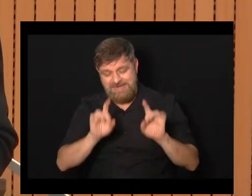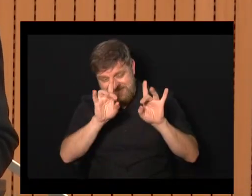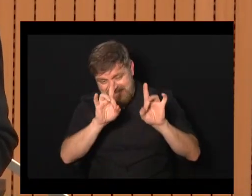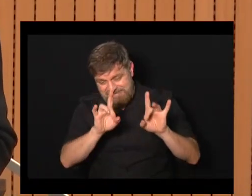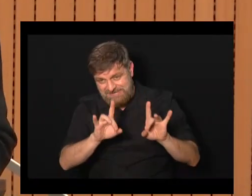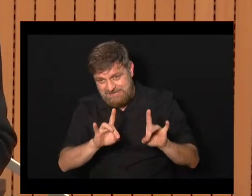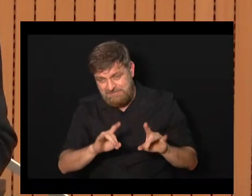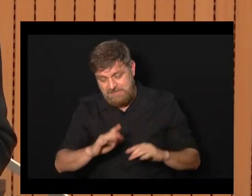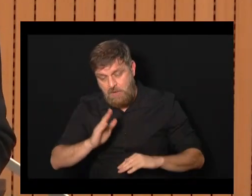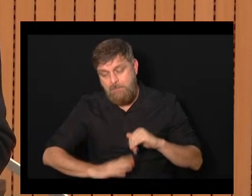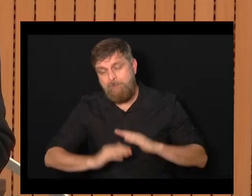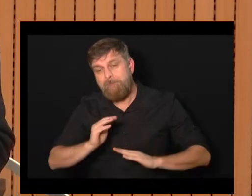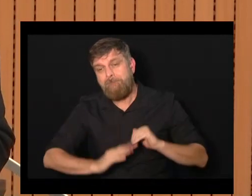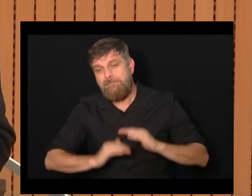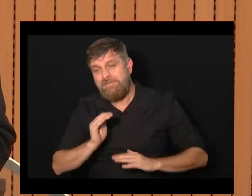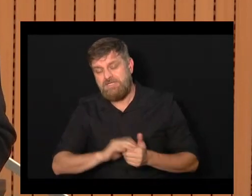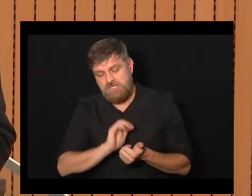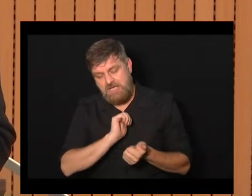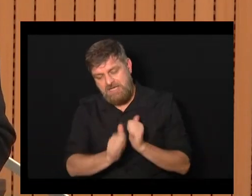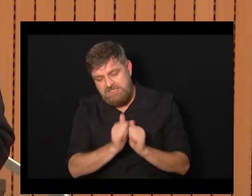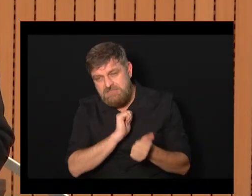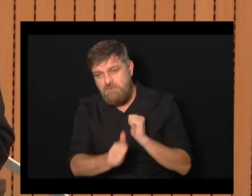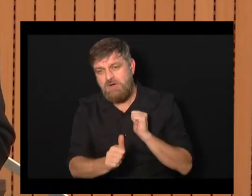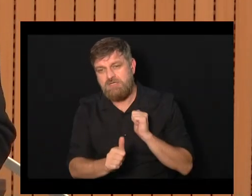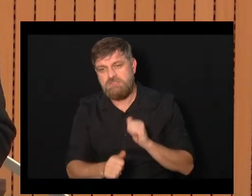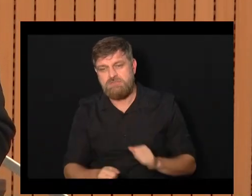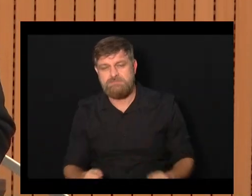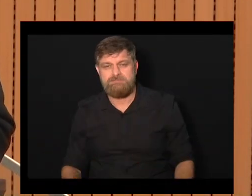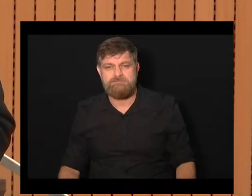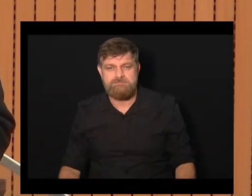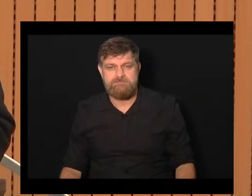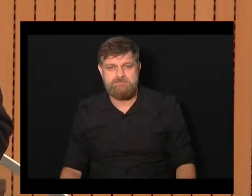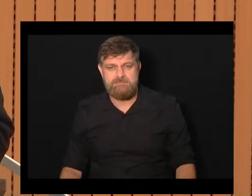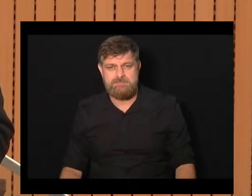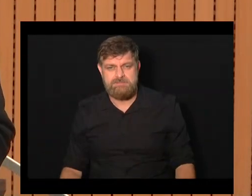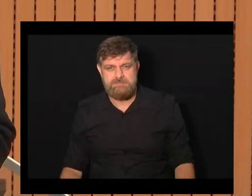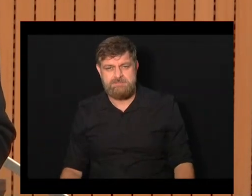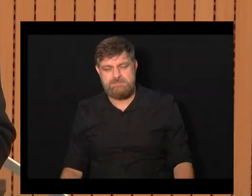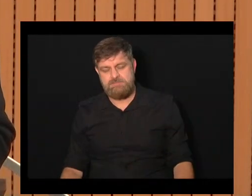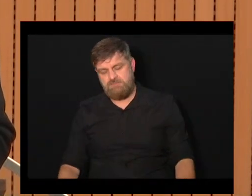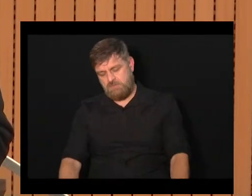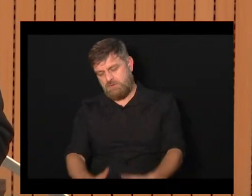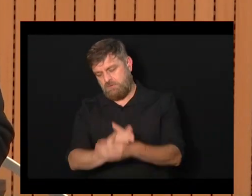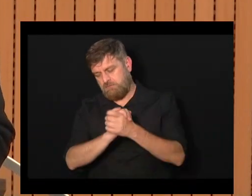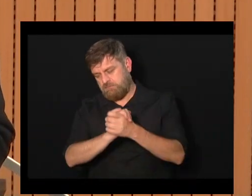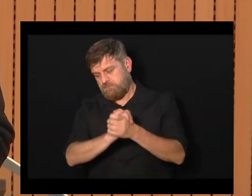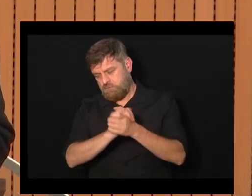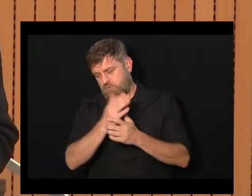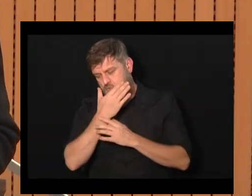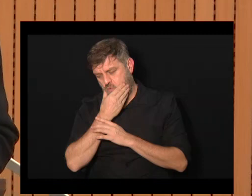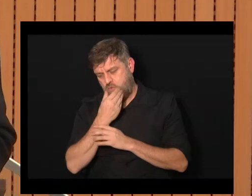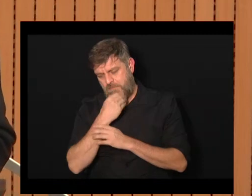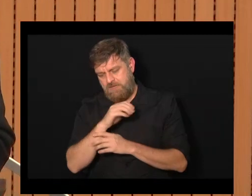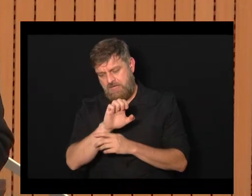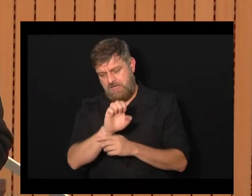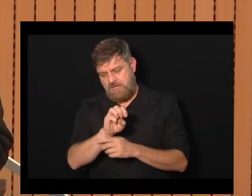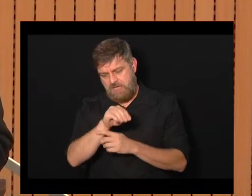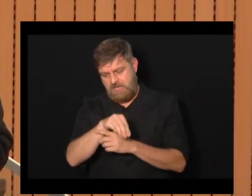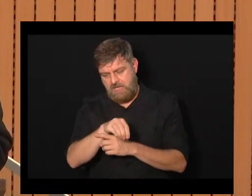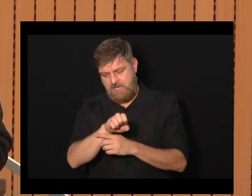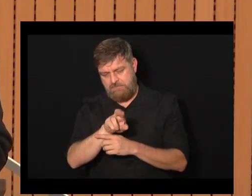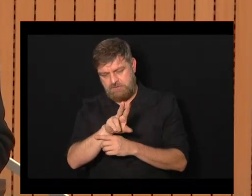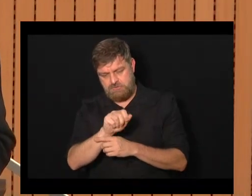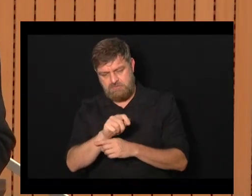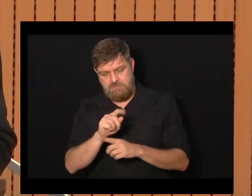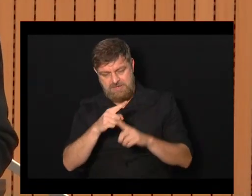hoje para praticar o esporte, para fazer lazer. Então, deixo os parabéns ao Emerson, que realizou um campeonato de futebol